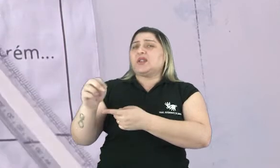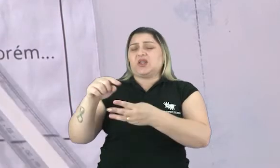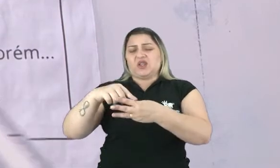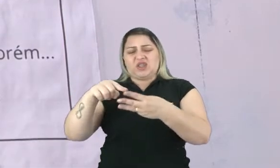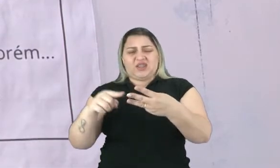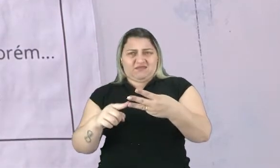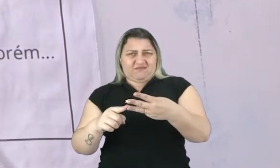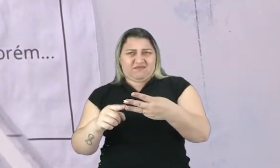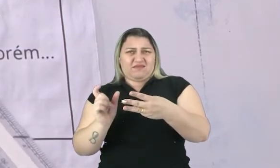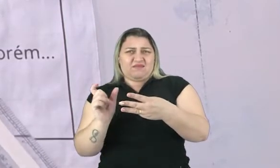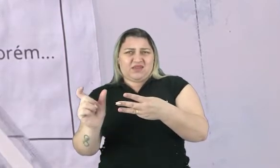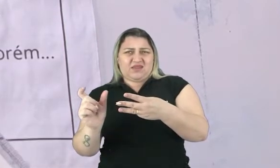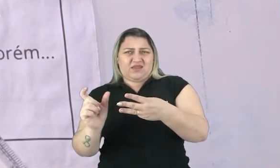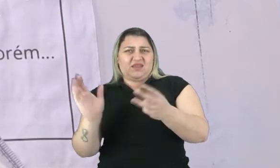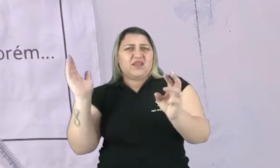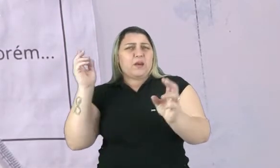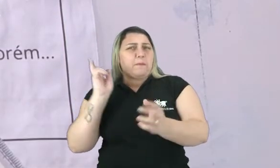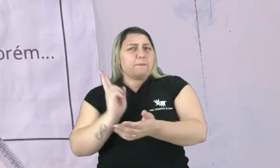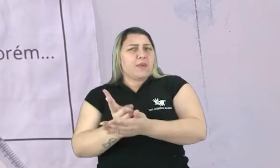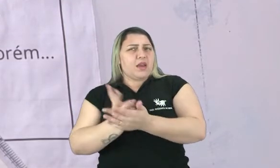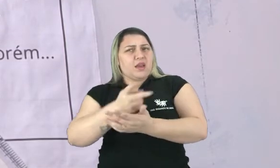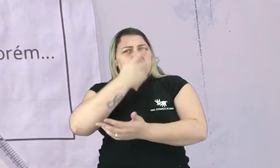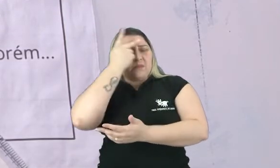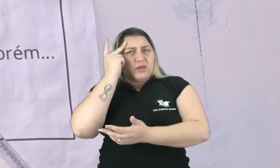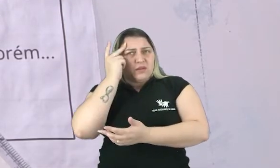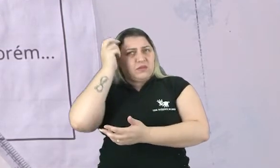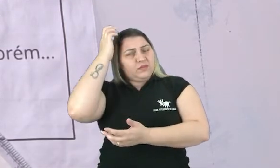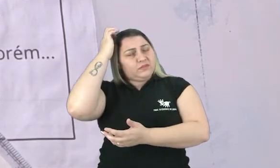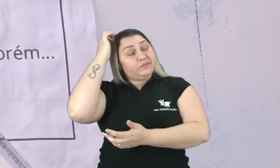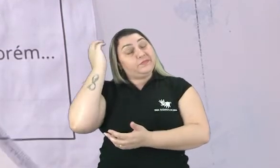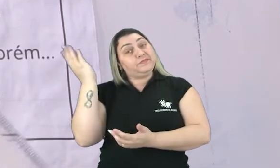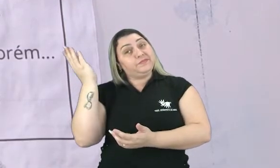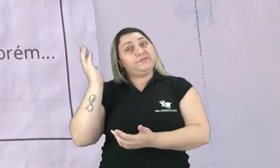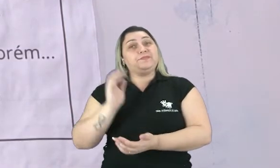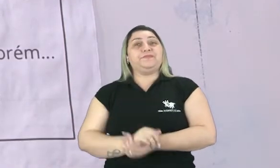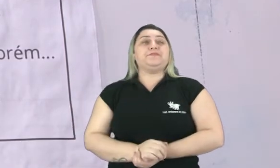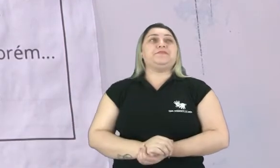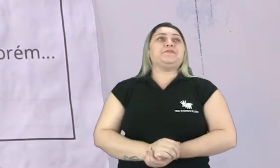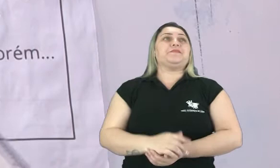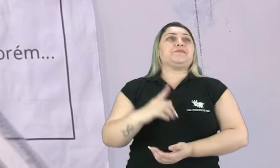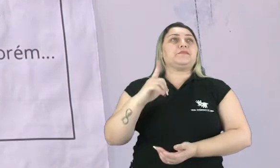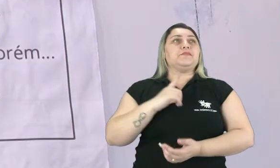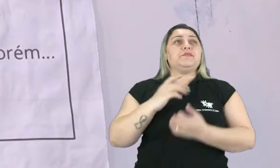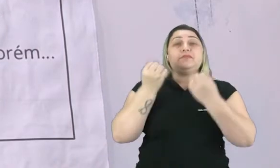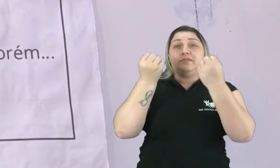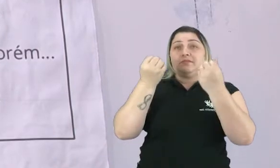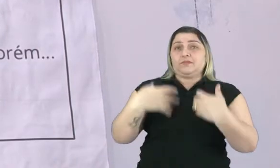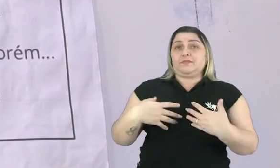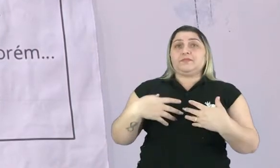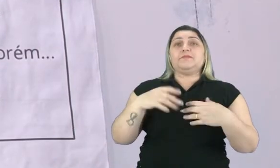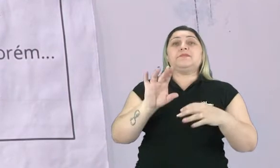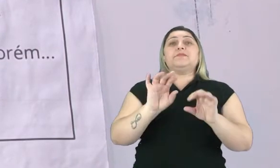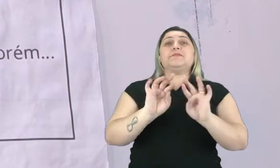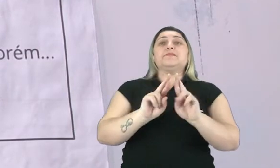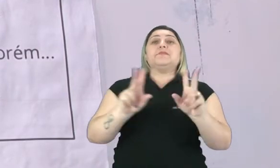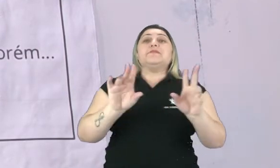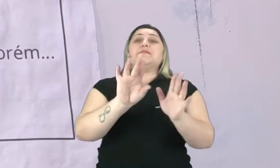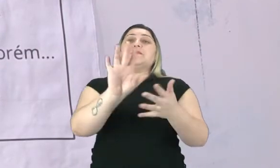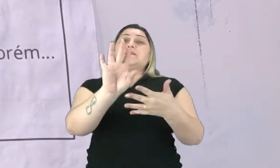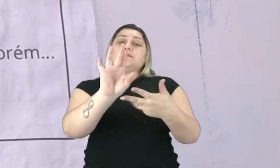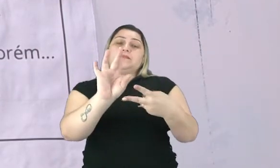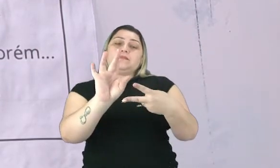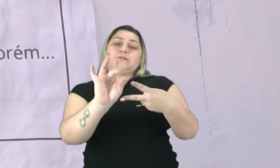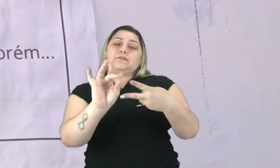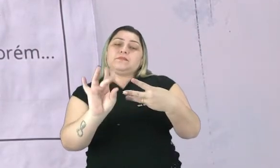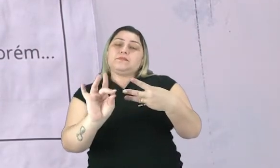três palavras se referindo à mesma pessoa? Eu tenho que explicar a diferença de cada uma, para a